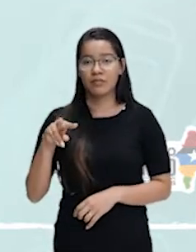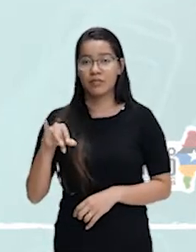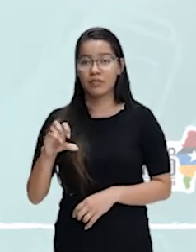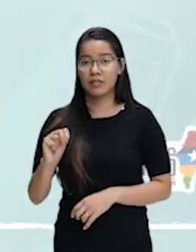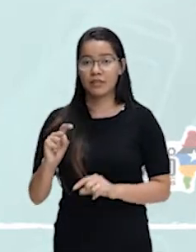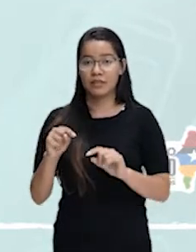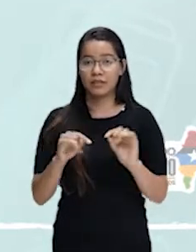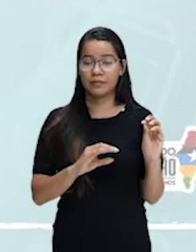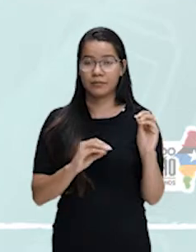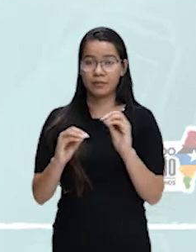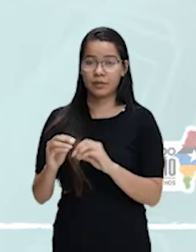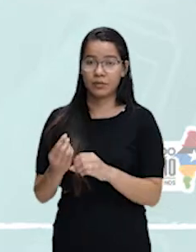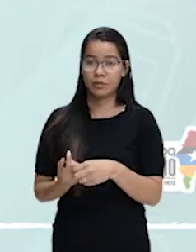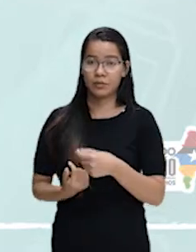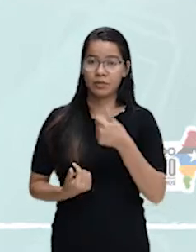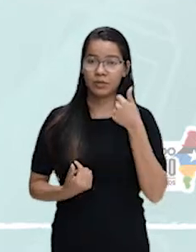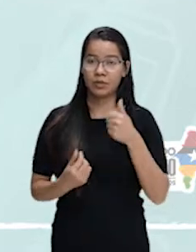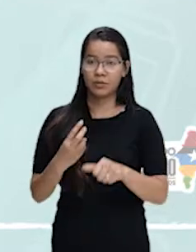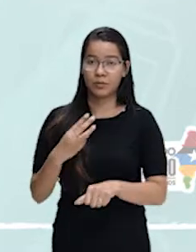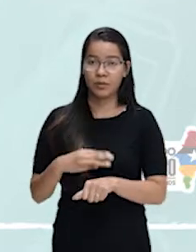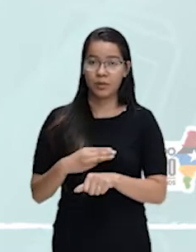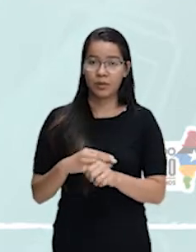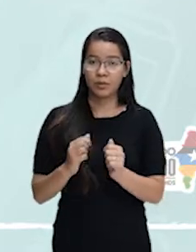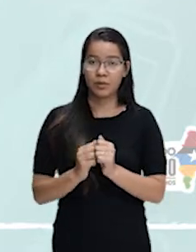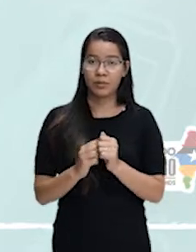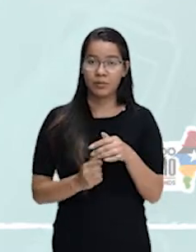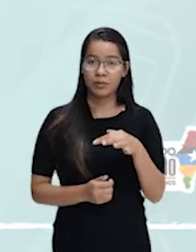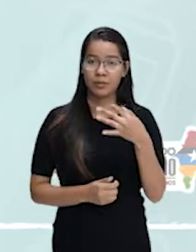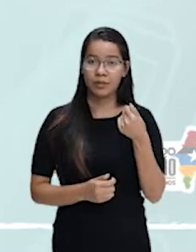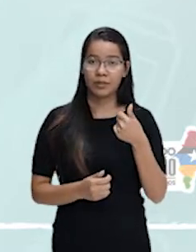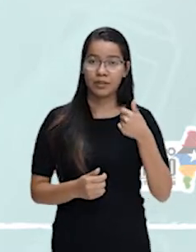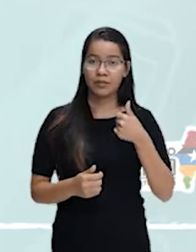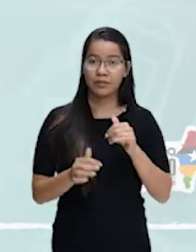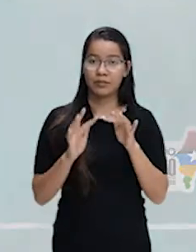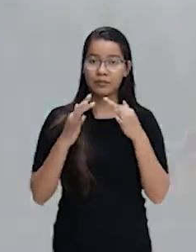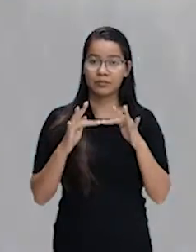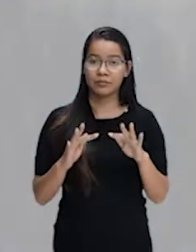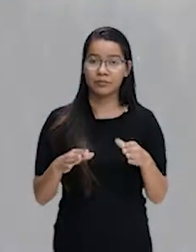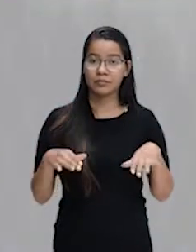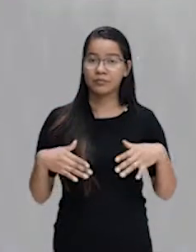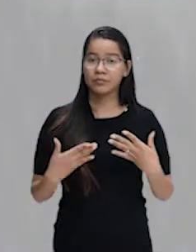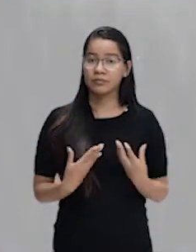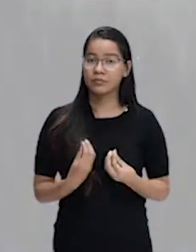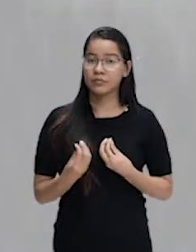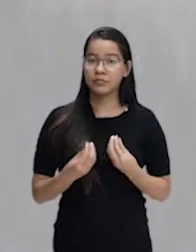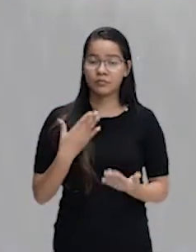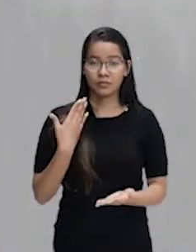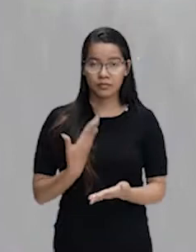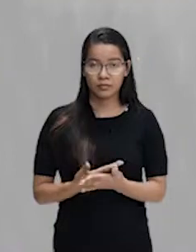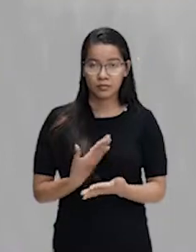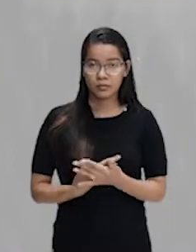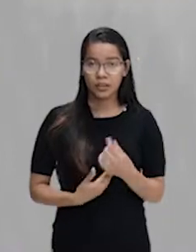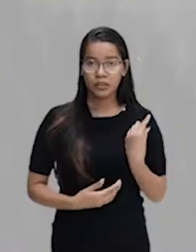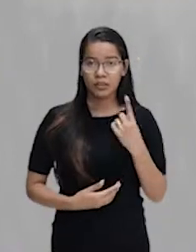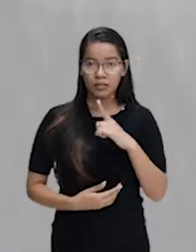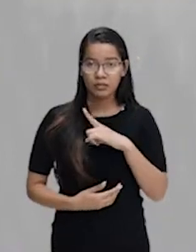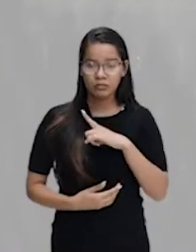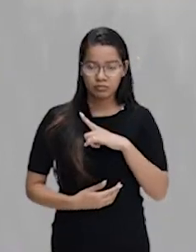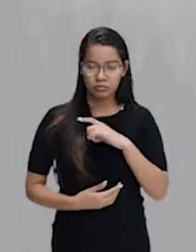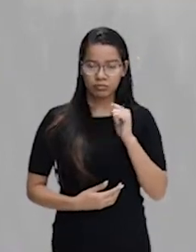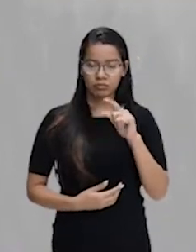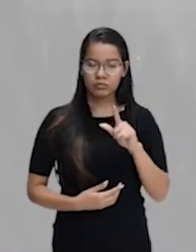momento, ou a primeira fase, como coloca alguns estudiosos desses tempos medievais, nós temos ali a Alta Idade